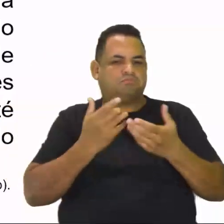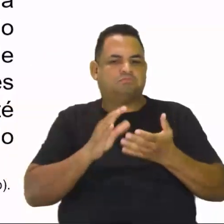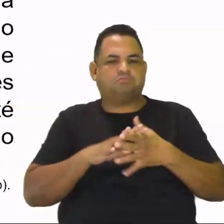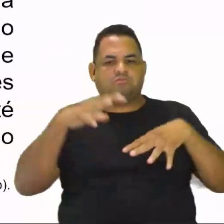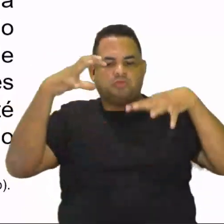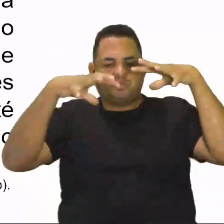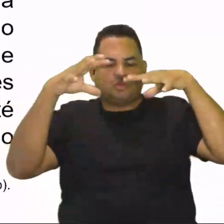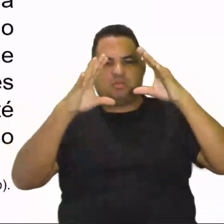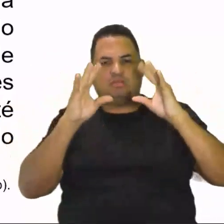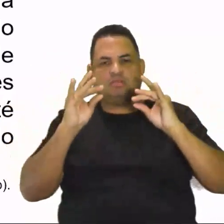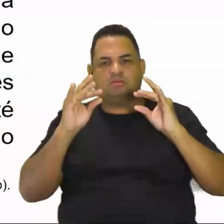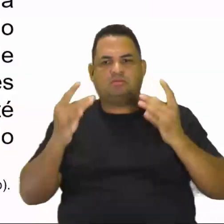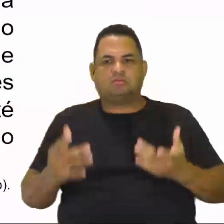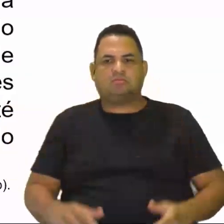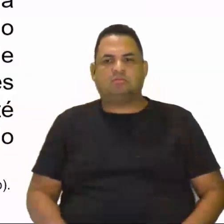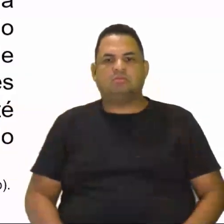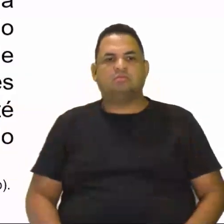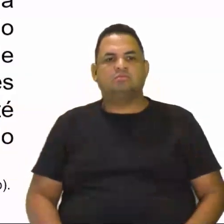chuva, tá?